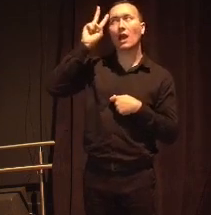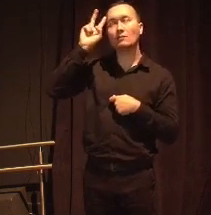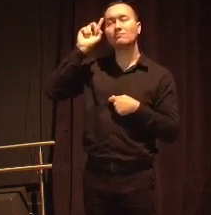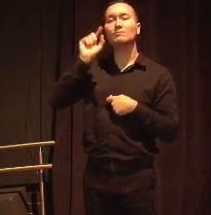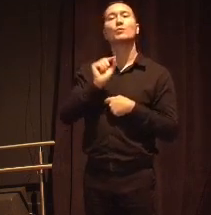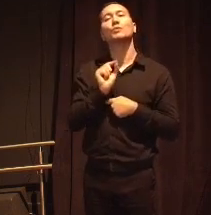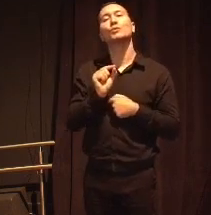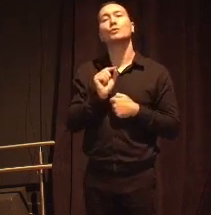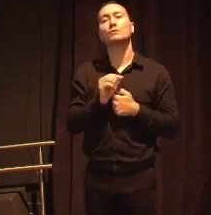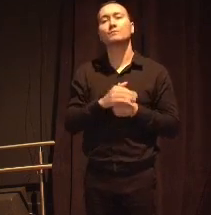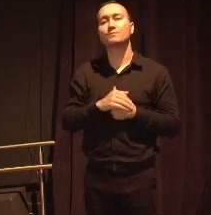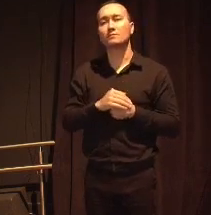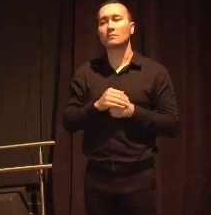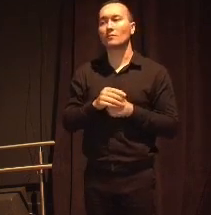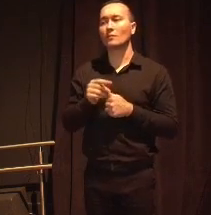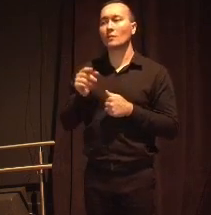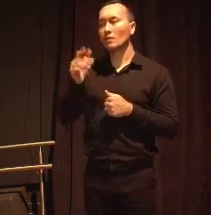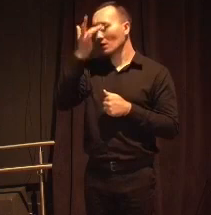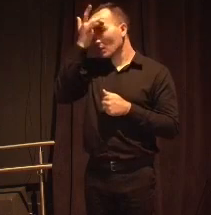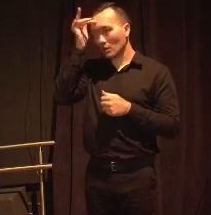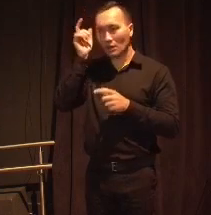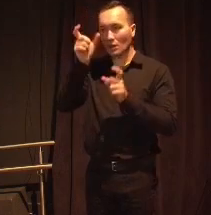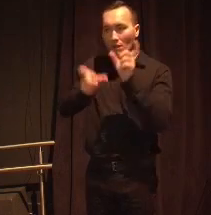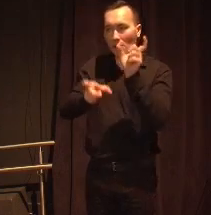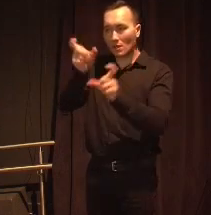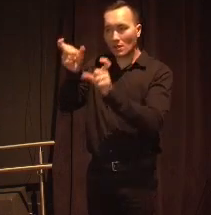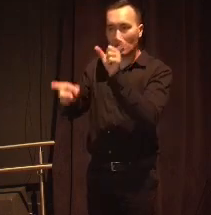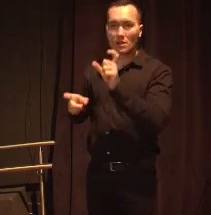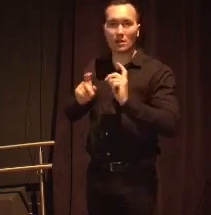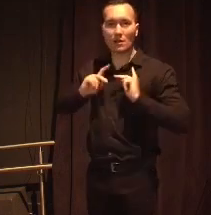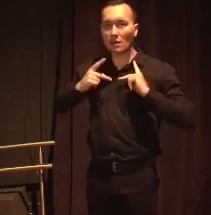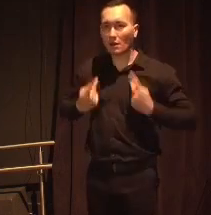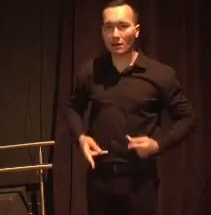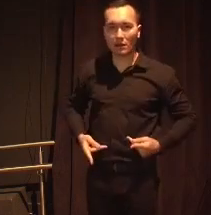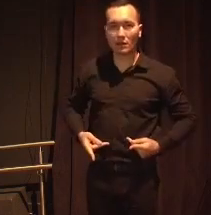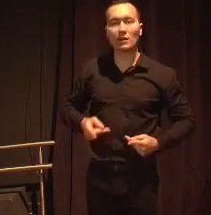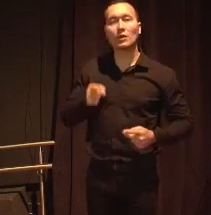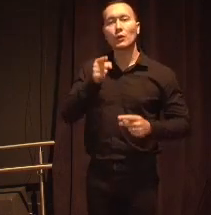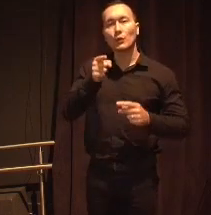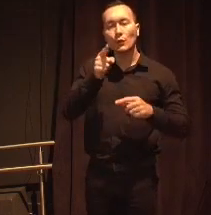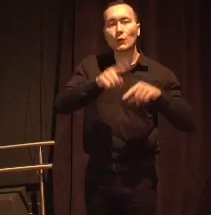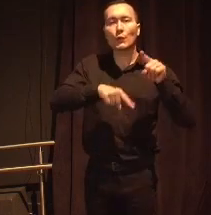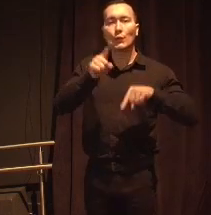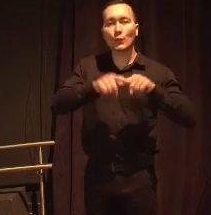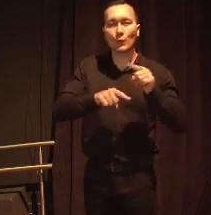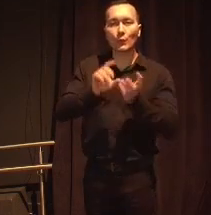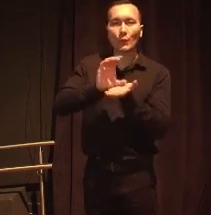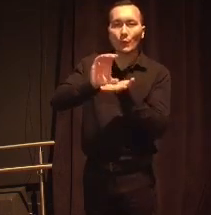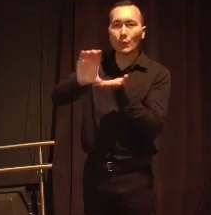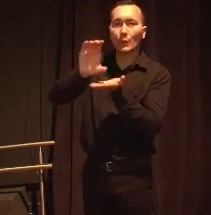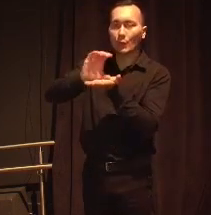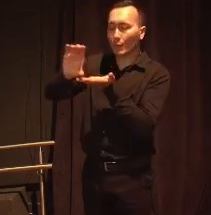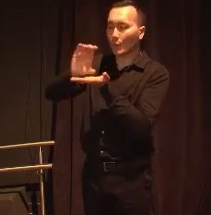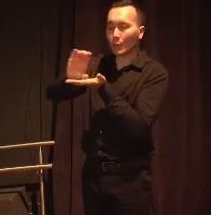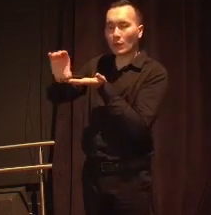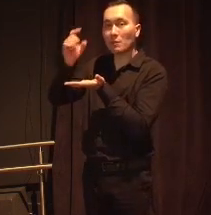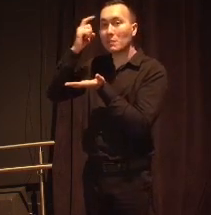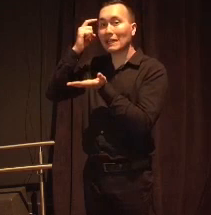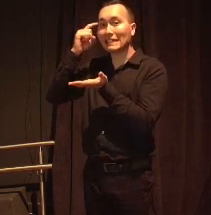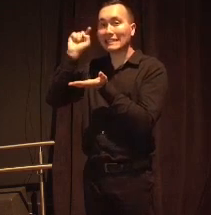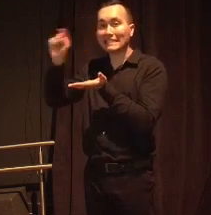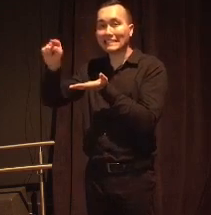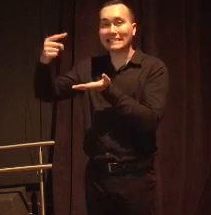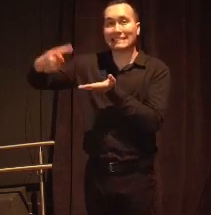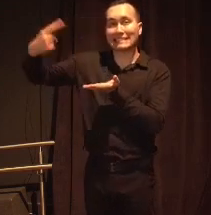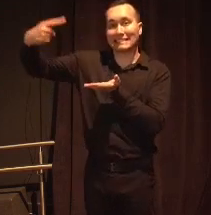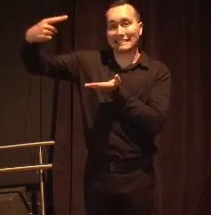para gerar um serviço, ou para trazer um produto. Então, é sempre pensando no ser humano ali no